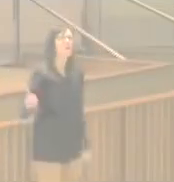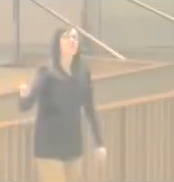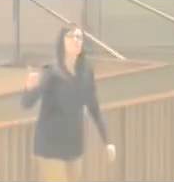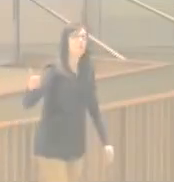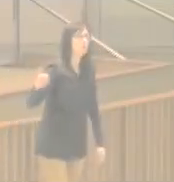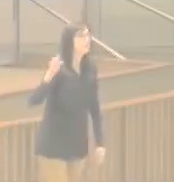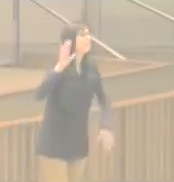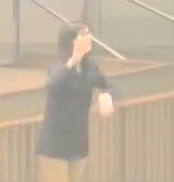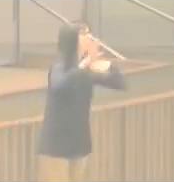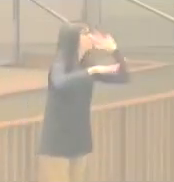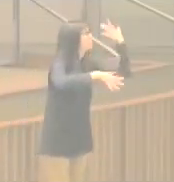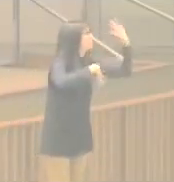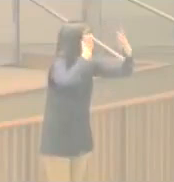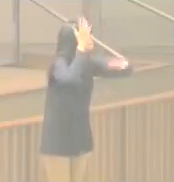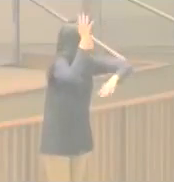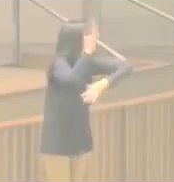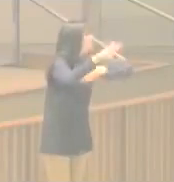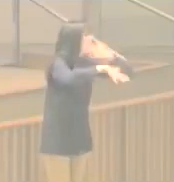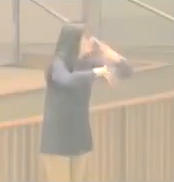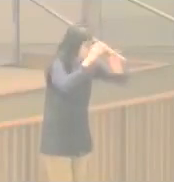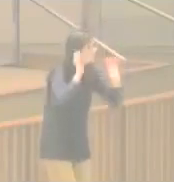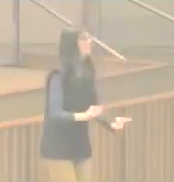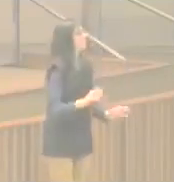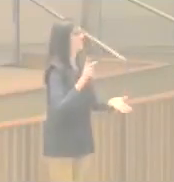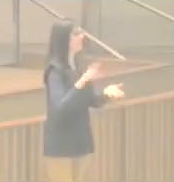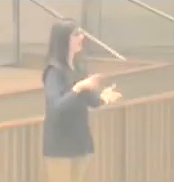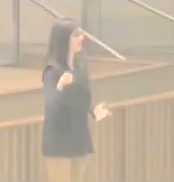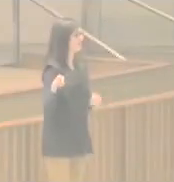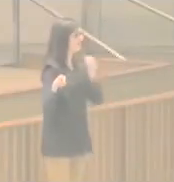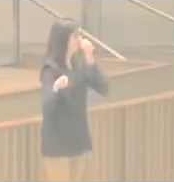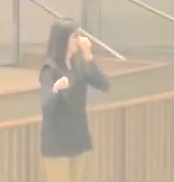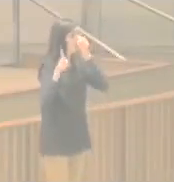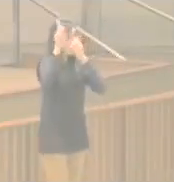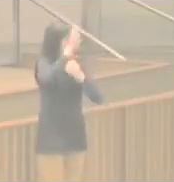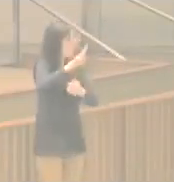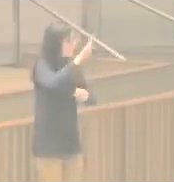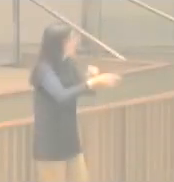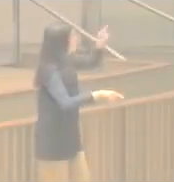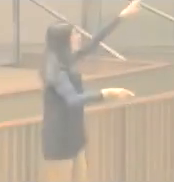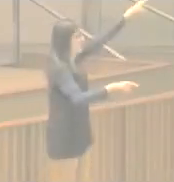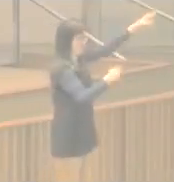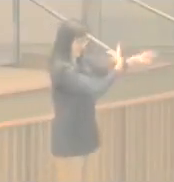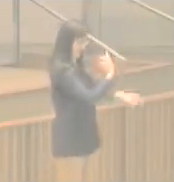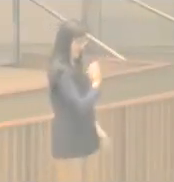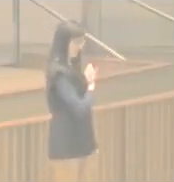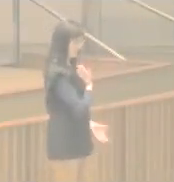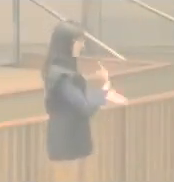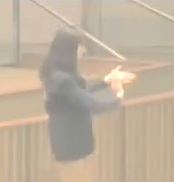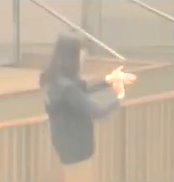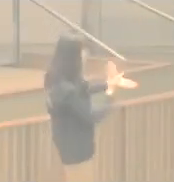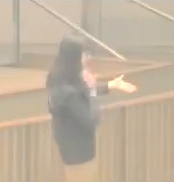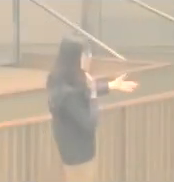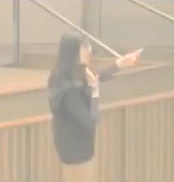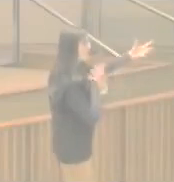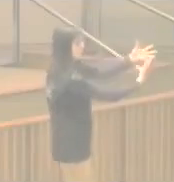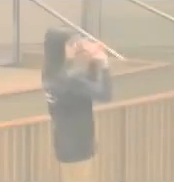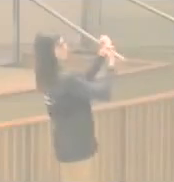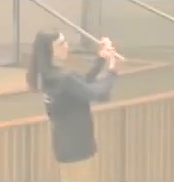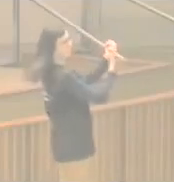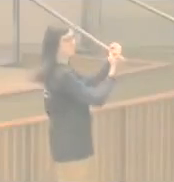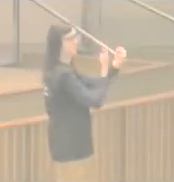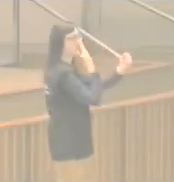aconteceu, e Deus ainda usou o seu maior aliado para fazer isso. Sabe quem é que prendeu